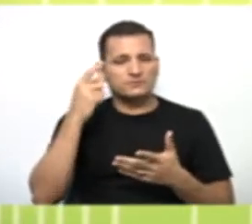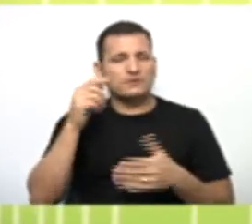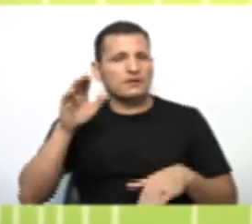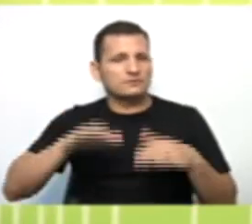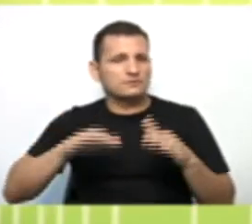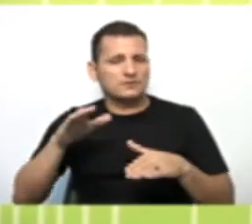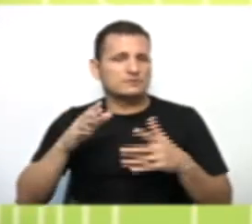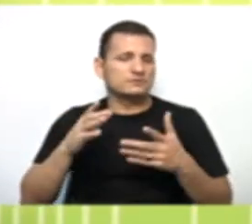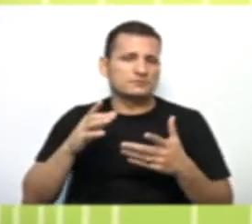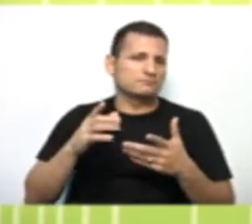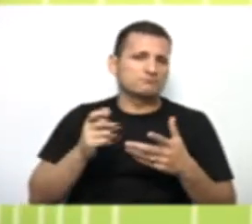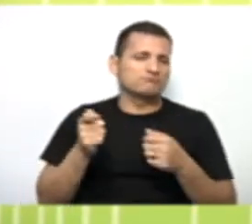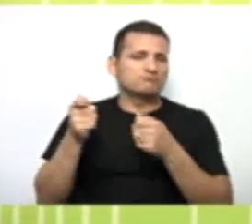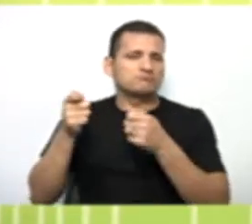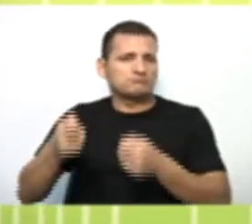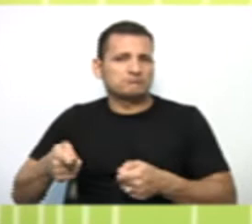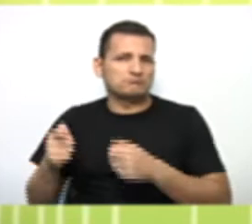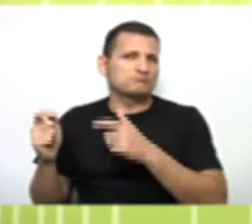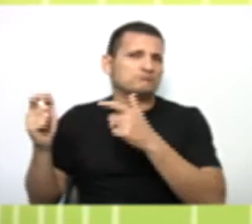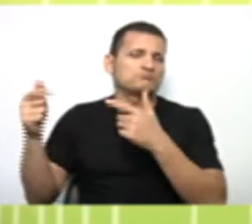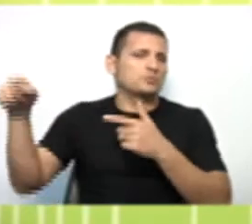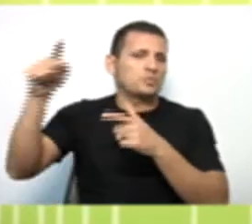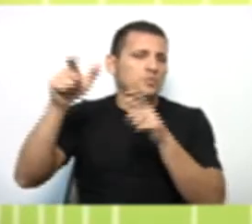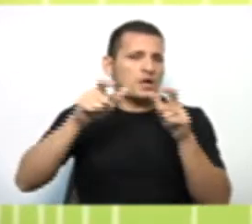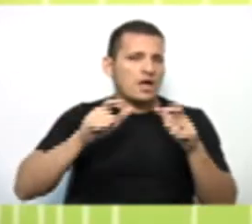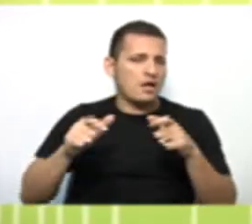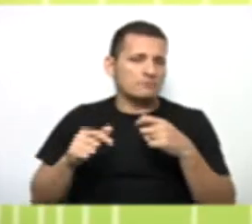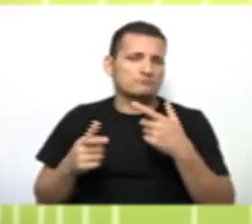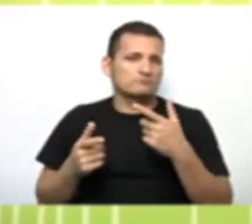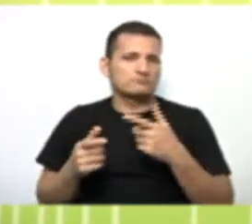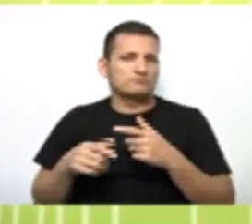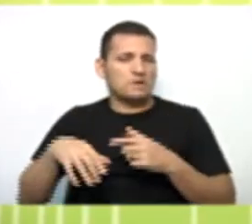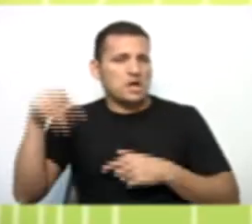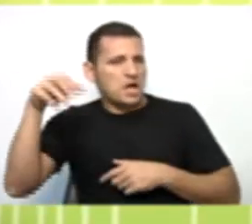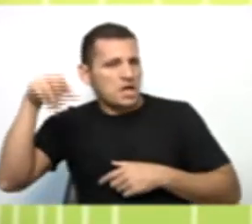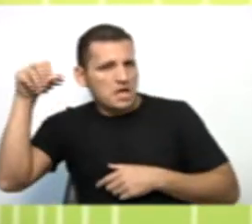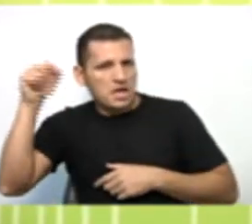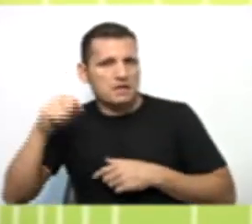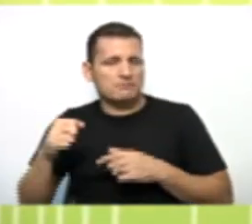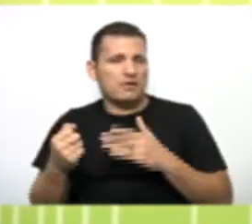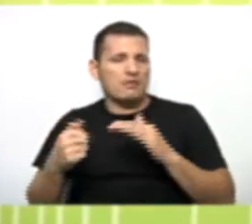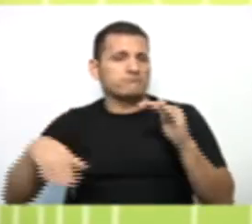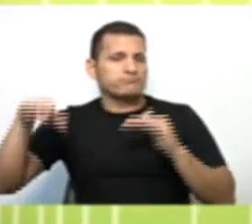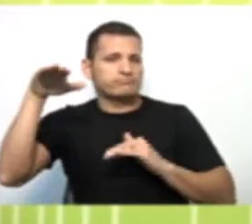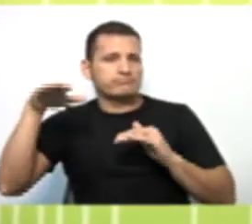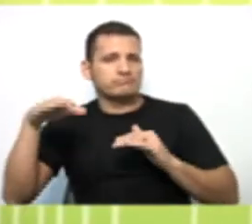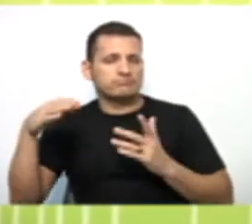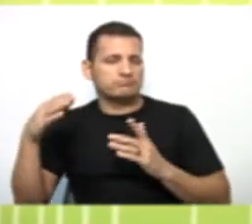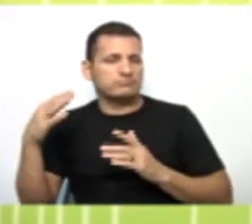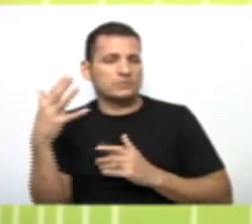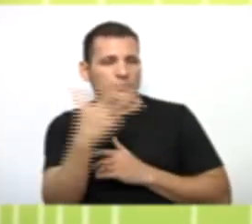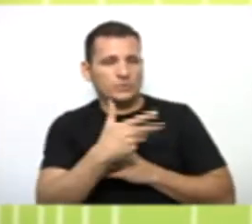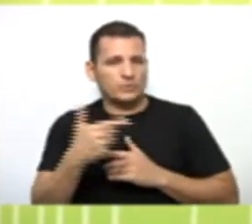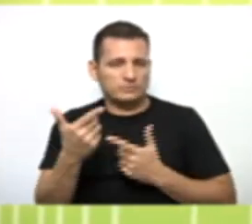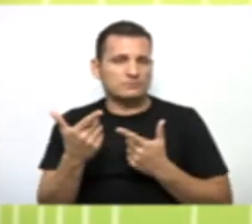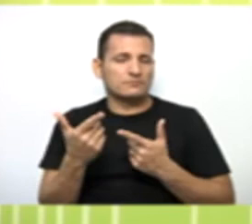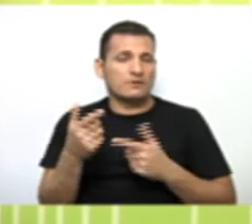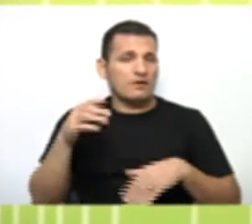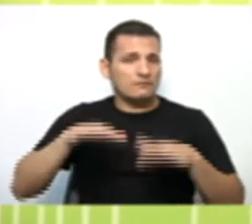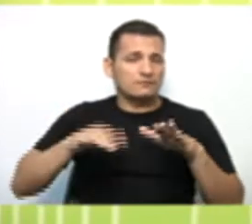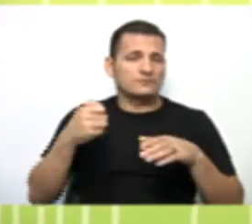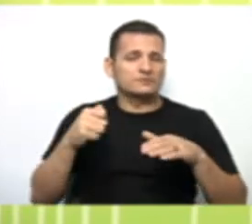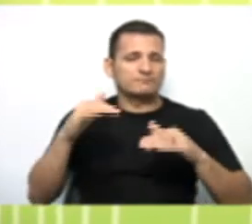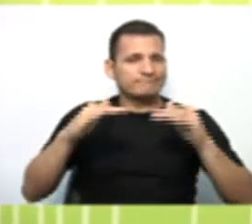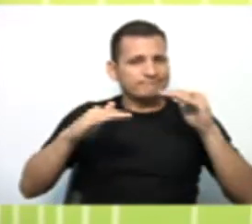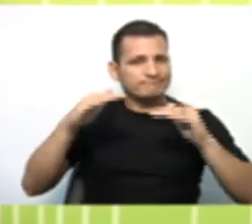vezes sendo colocada por aí, eu não vou falar por quem, não é? Do ganha-ganha, querer levar vantagem sobre os outros, às vezes nós temos que ponderar